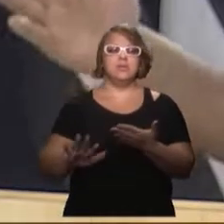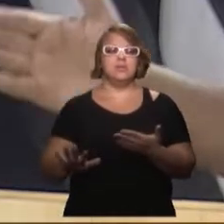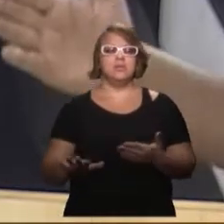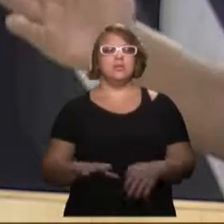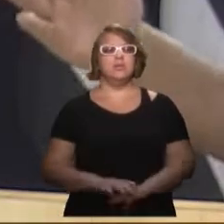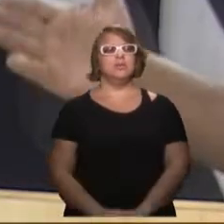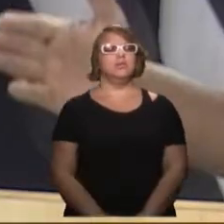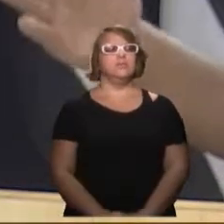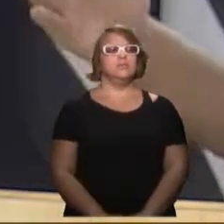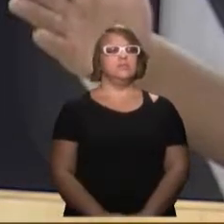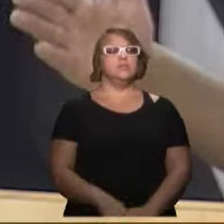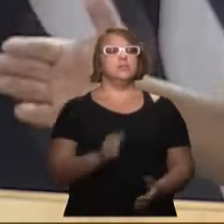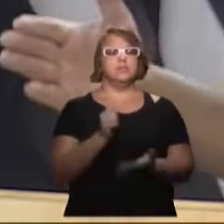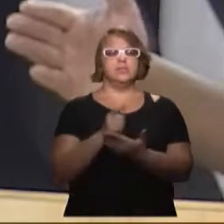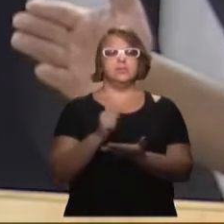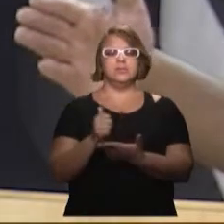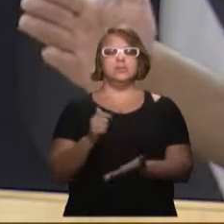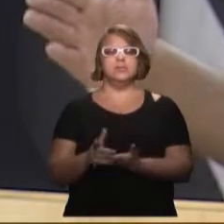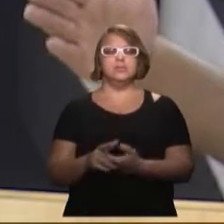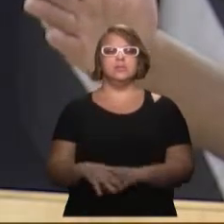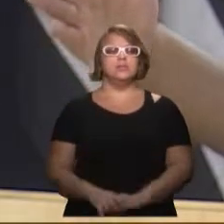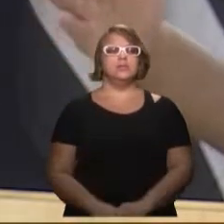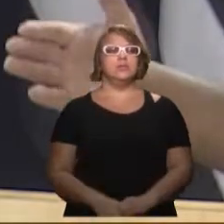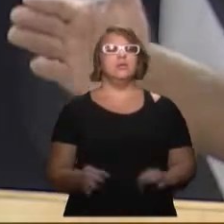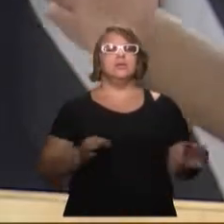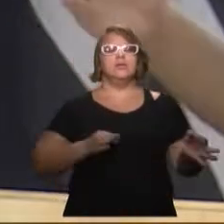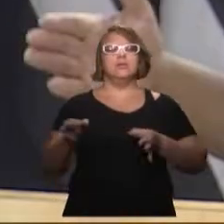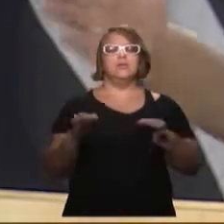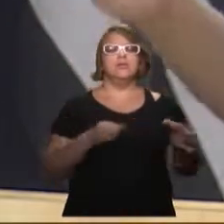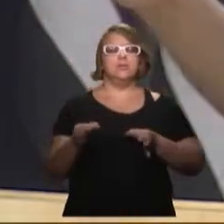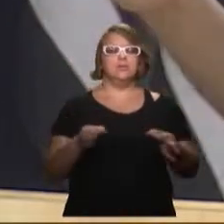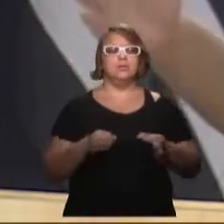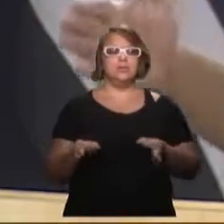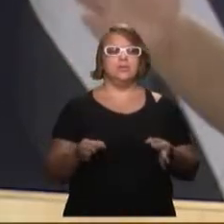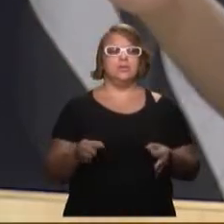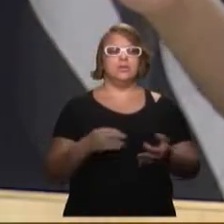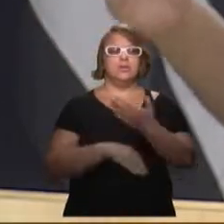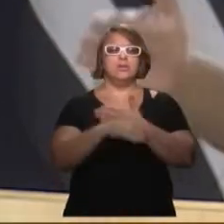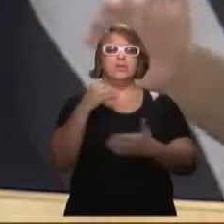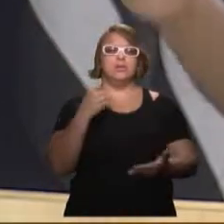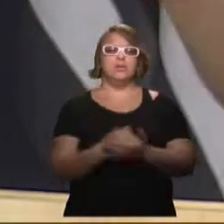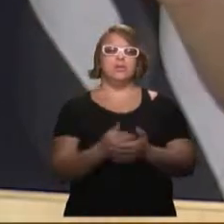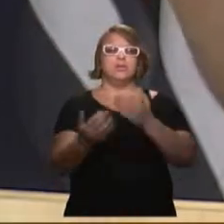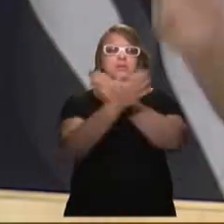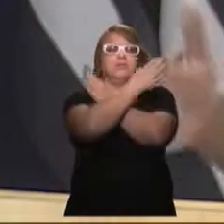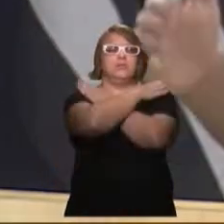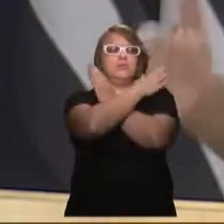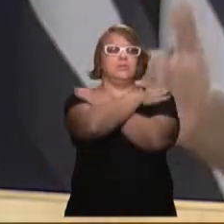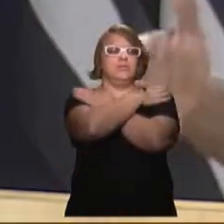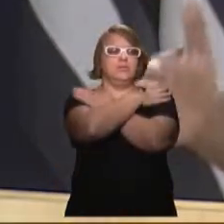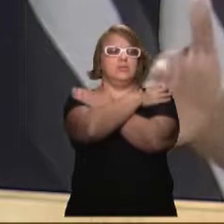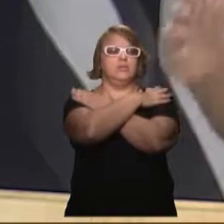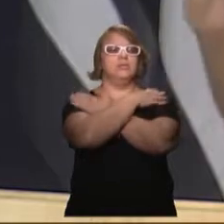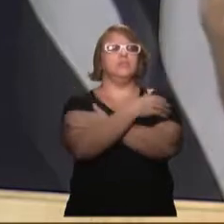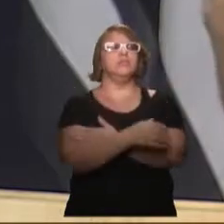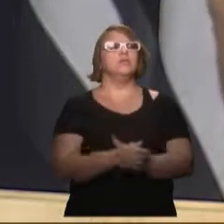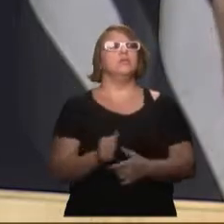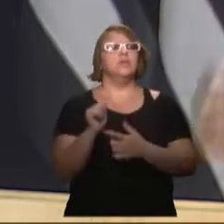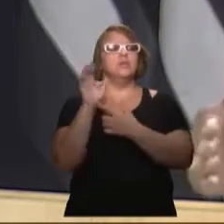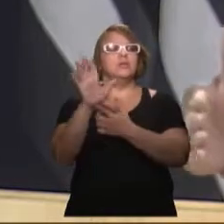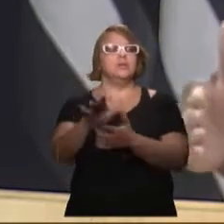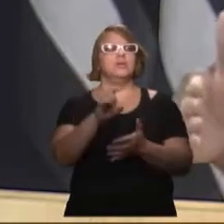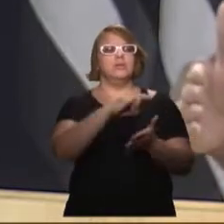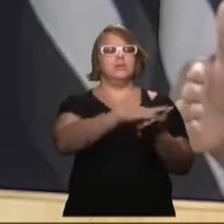Vou entrar com um projeto nessa casa que todos os empregados de Taubaté que comprovarem que não